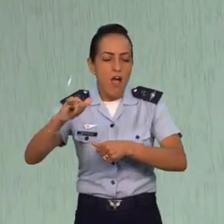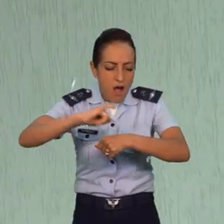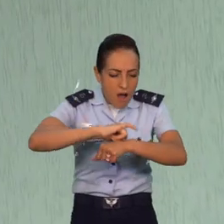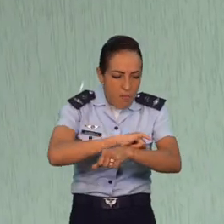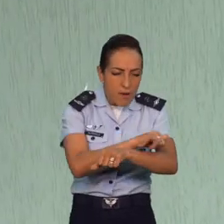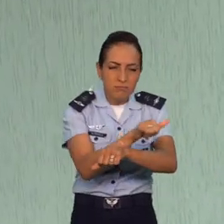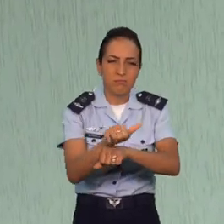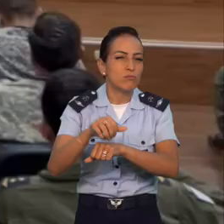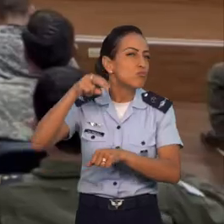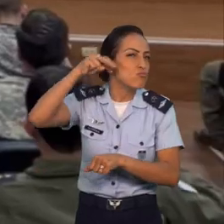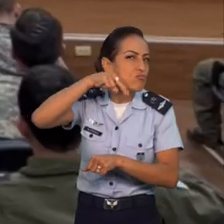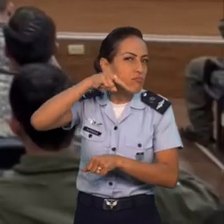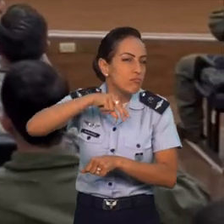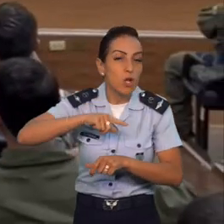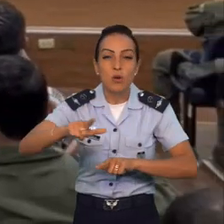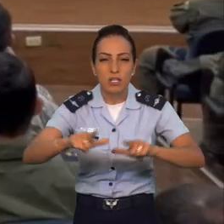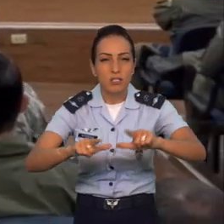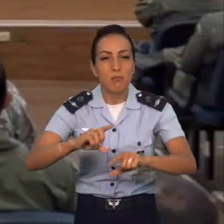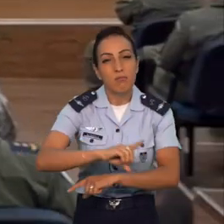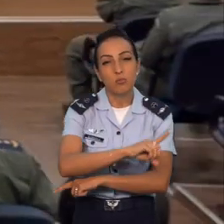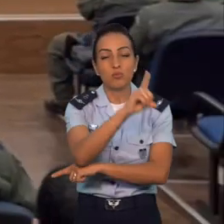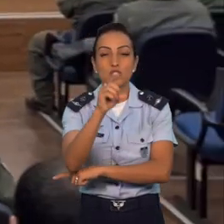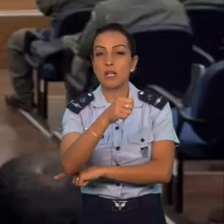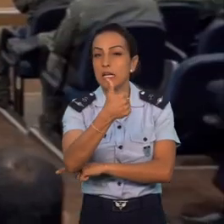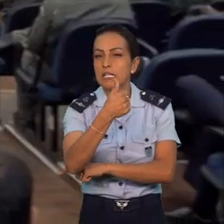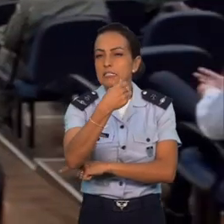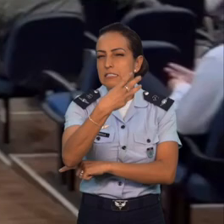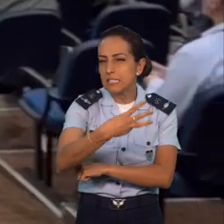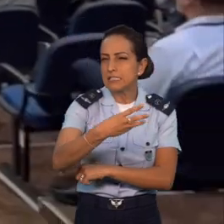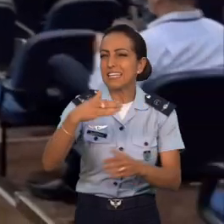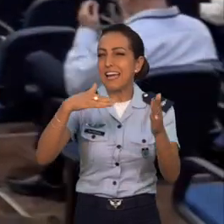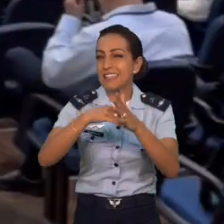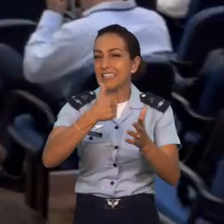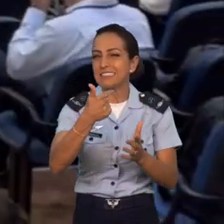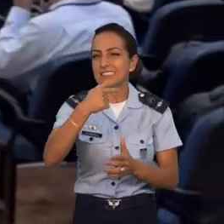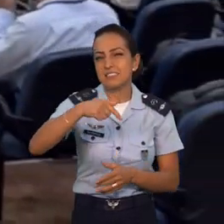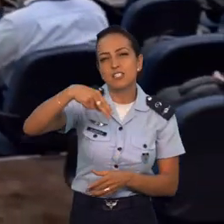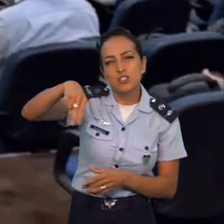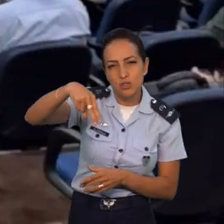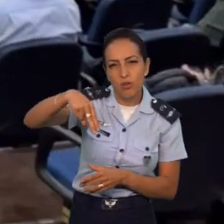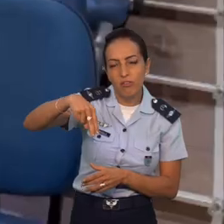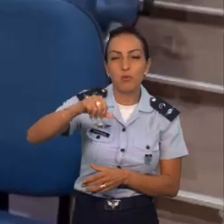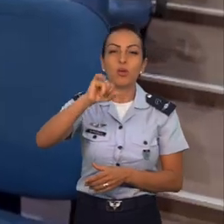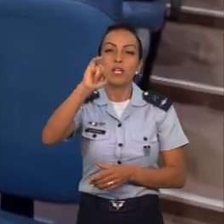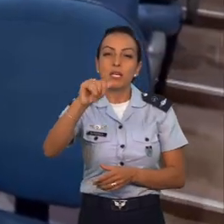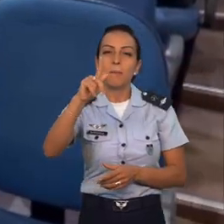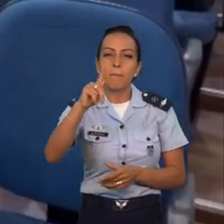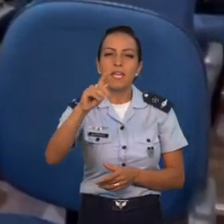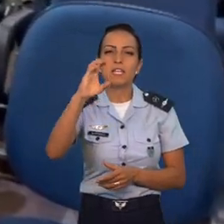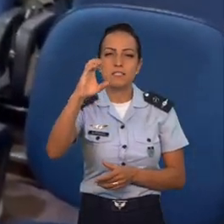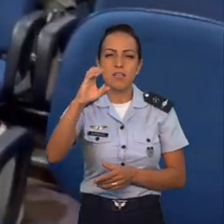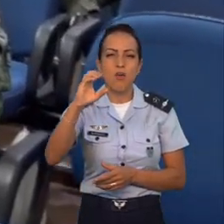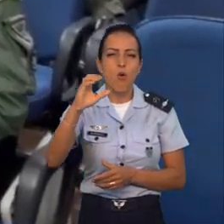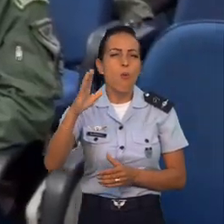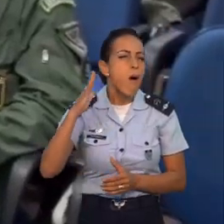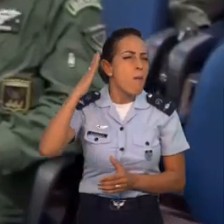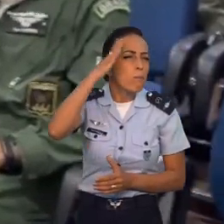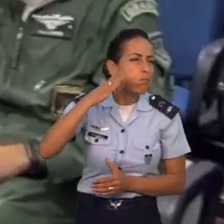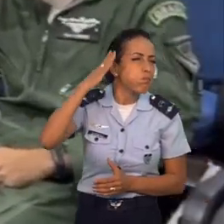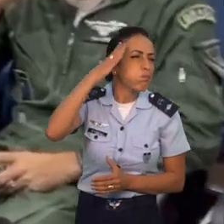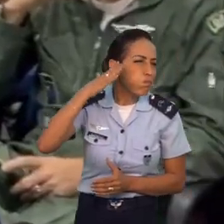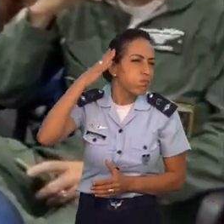A Base Aérea de Natal sedia entre os dias 13 a 17 de novembro a IPC, Initial